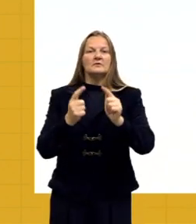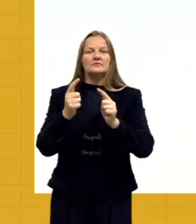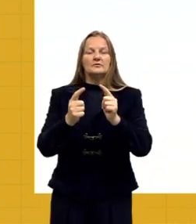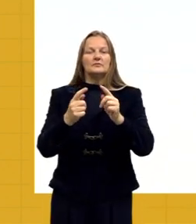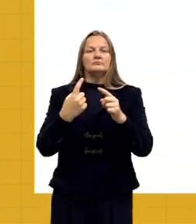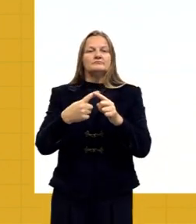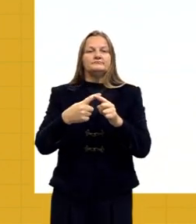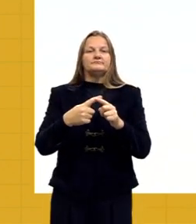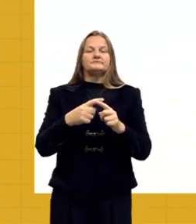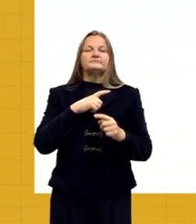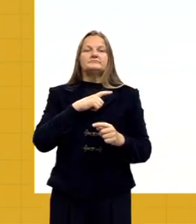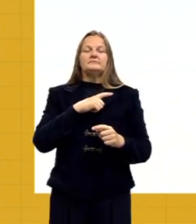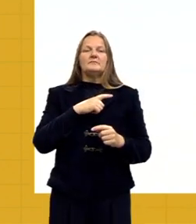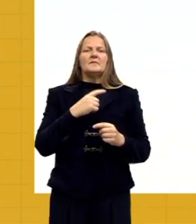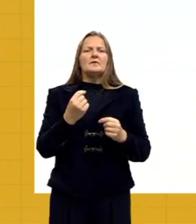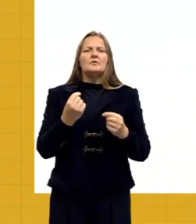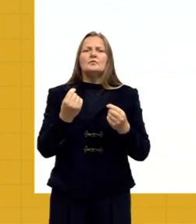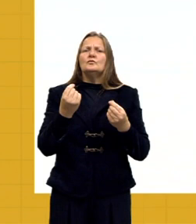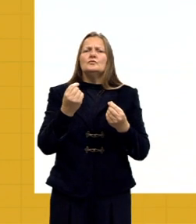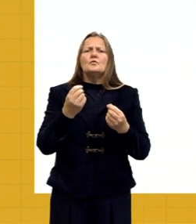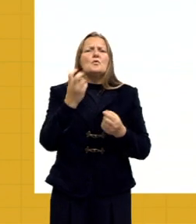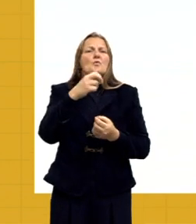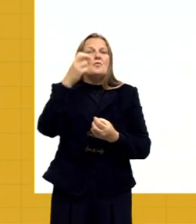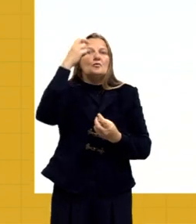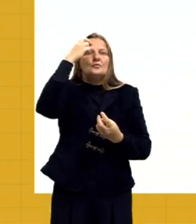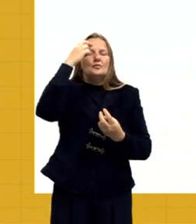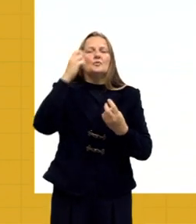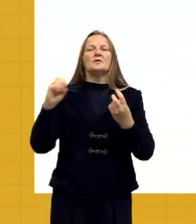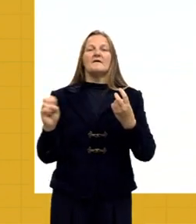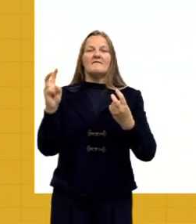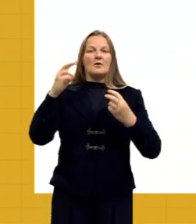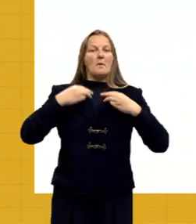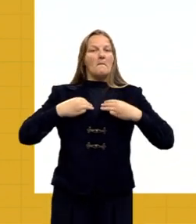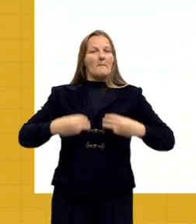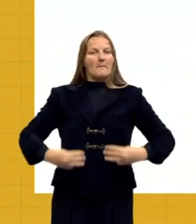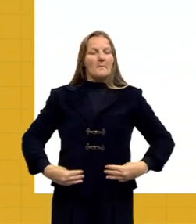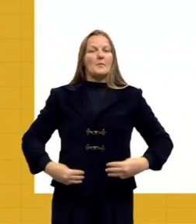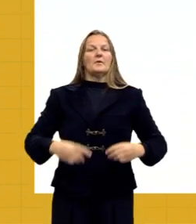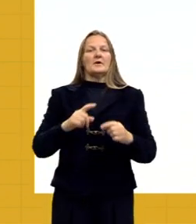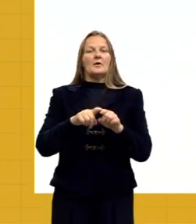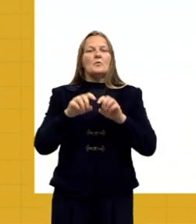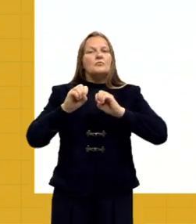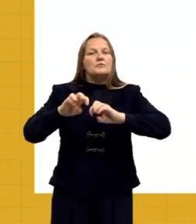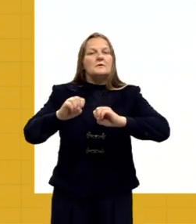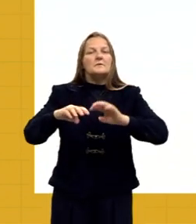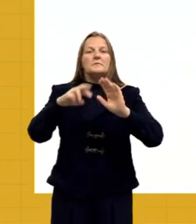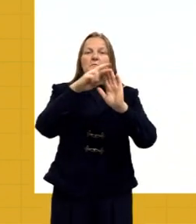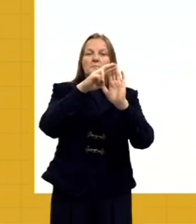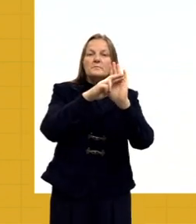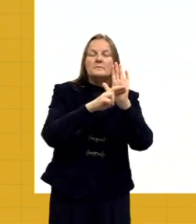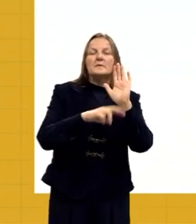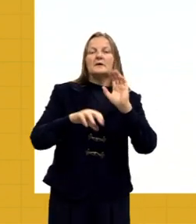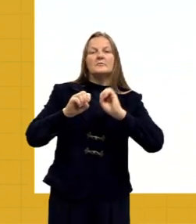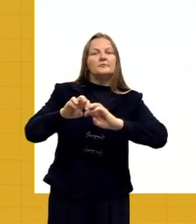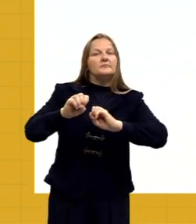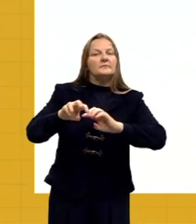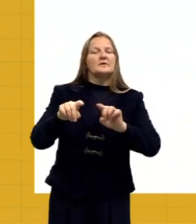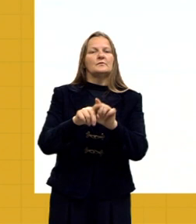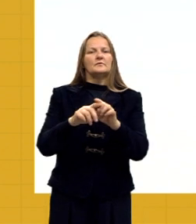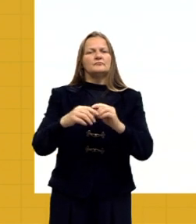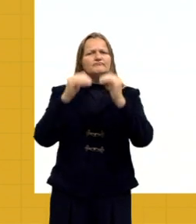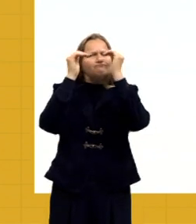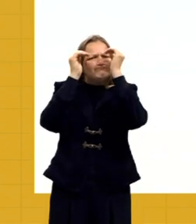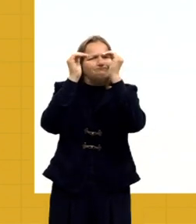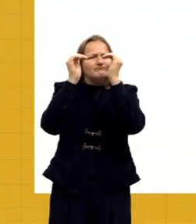dentro dessa dessa questão então culturas valores morais né princípios educacionais outras coisas então vão OBS